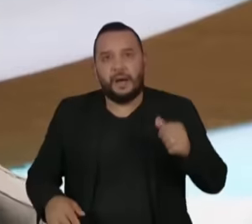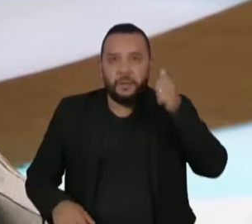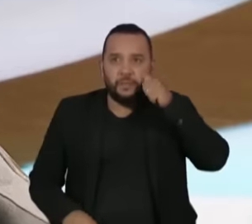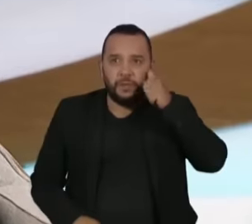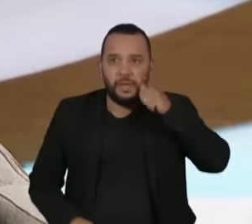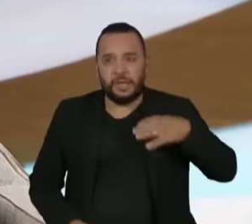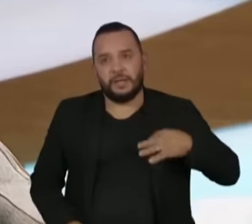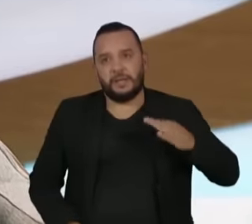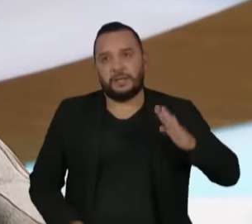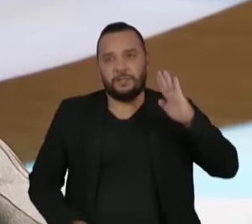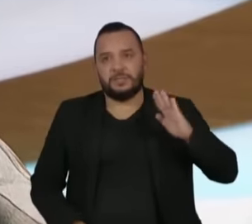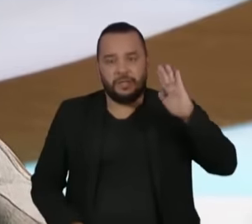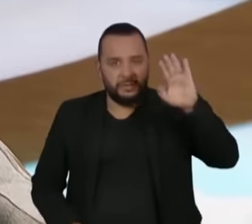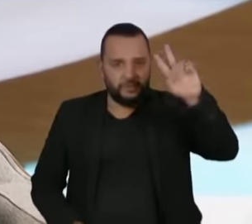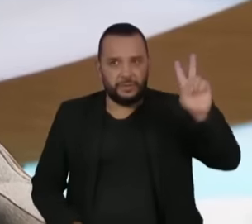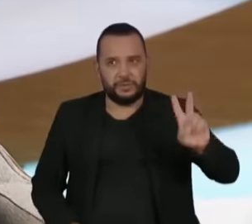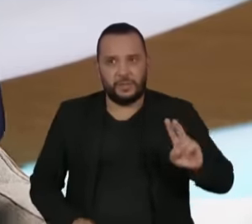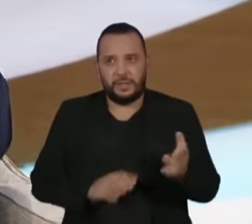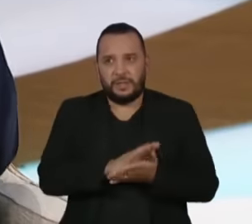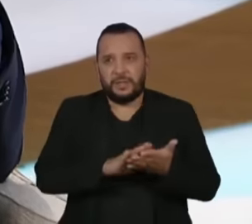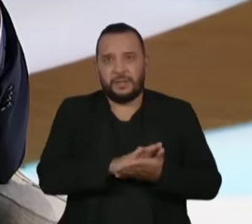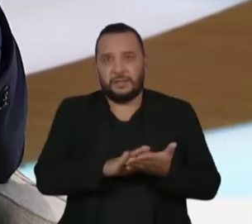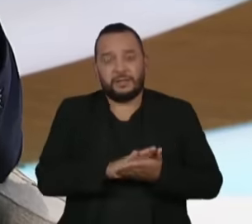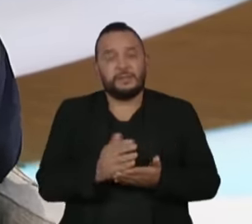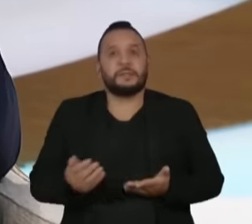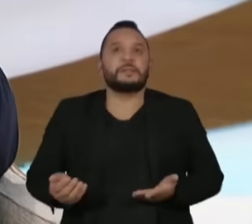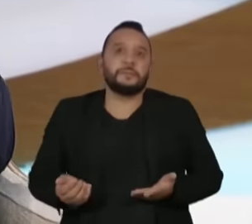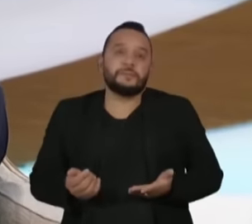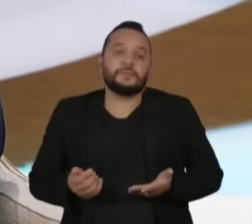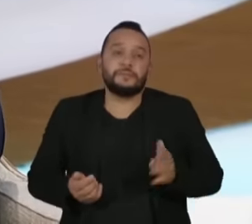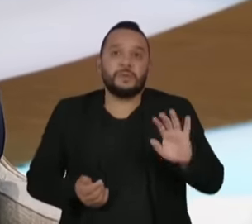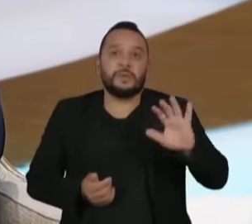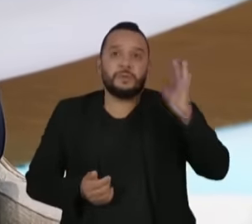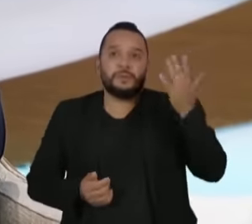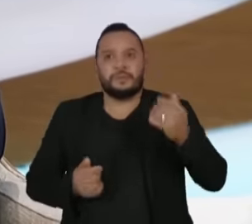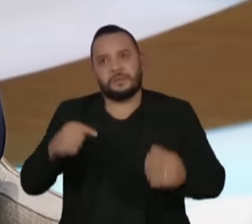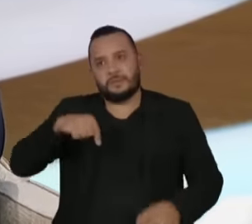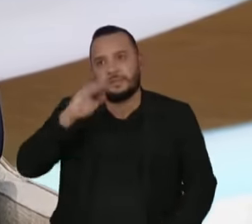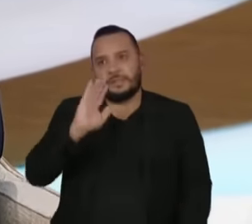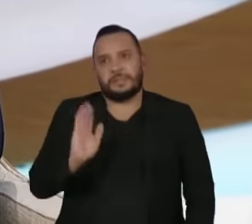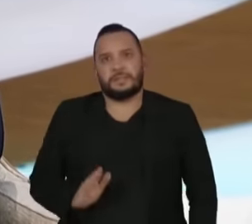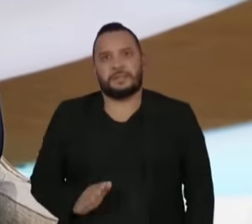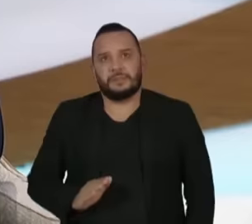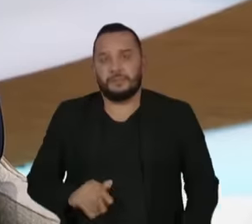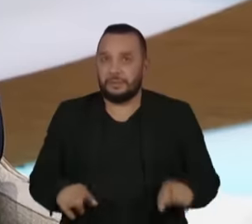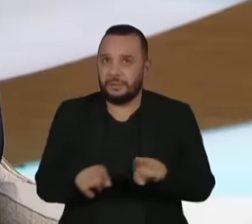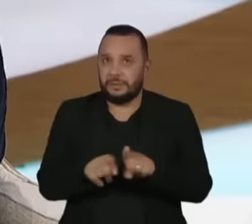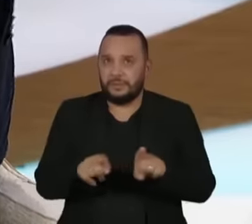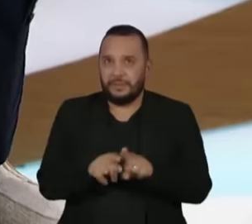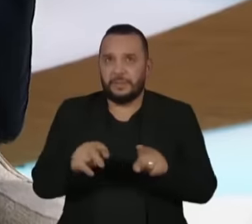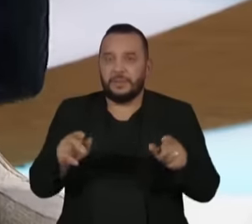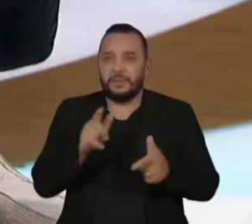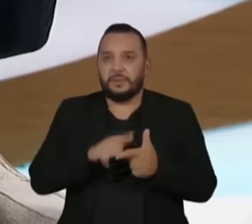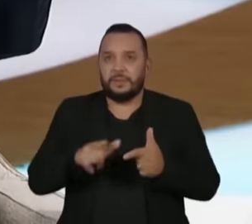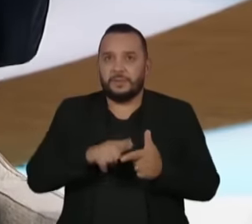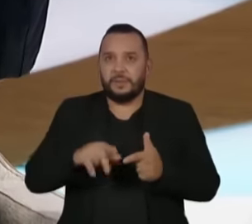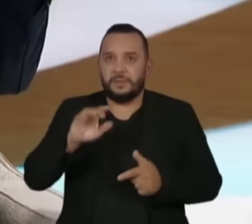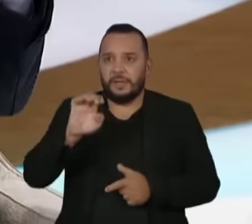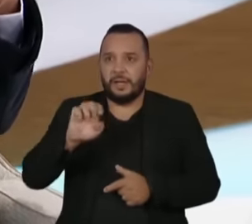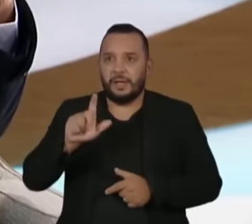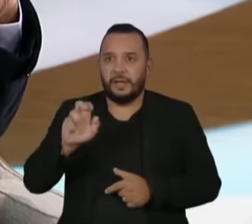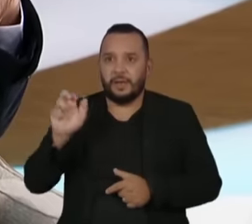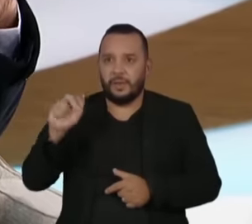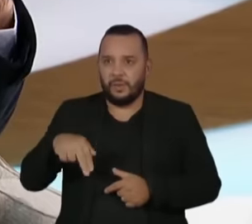Venezuela. Por que que eu faço esse paralelo? Porque não tem dúvida de que o que está acontecendo no Brasil e essa situação com Elon Musk, que colocou um holofote